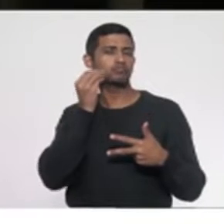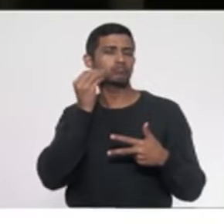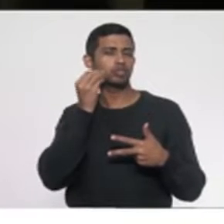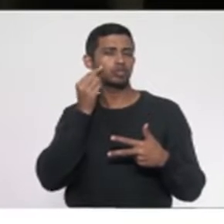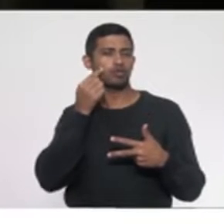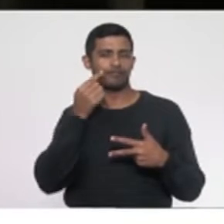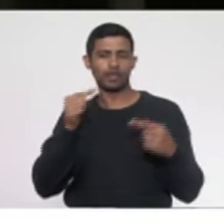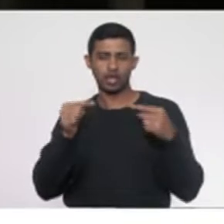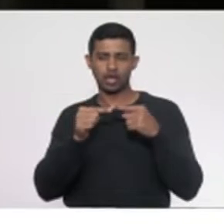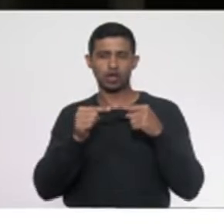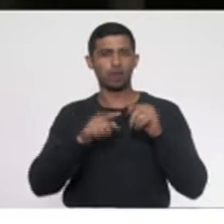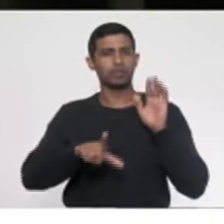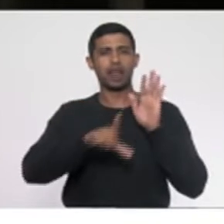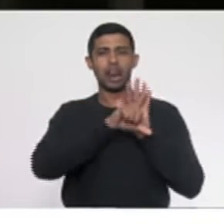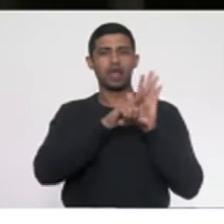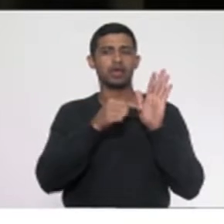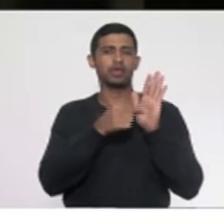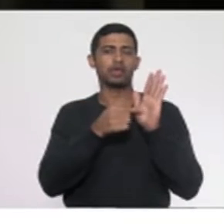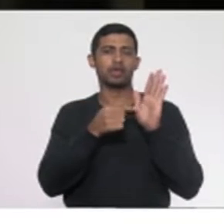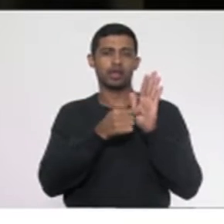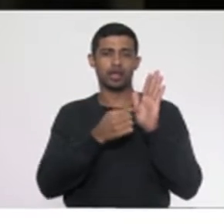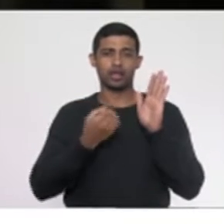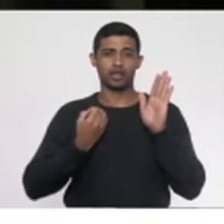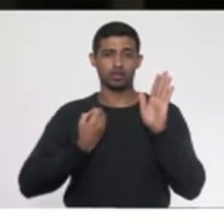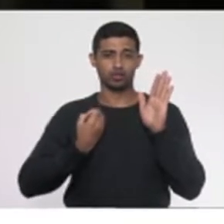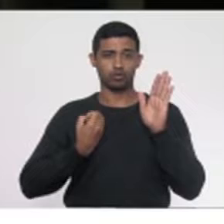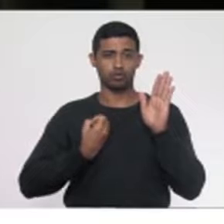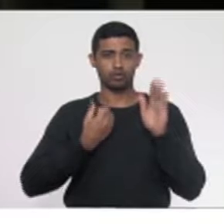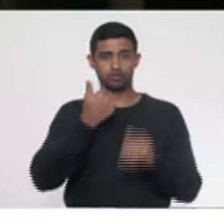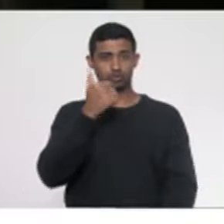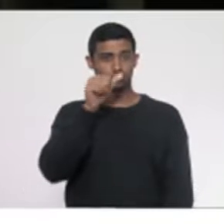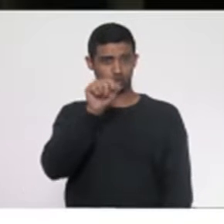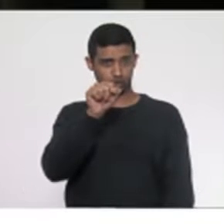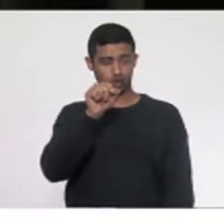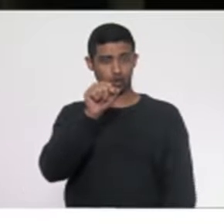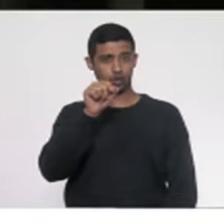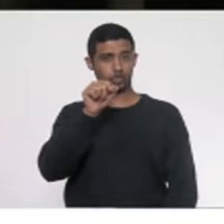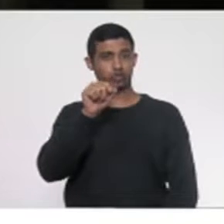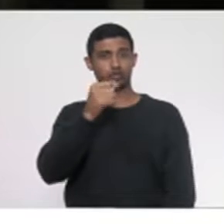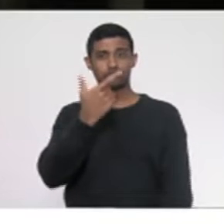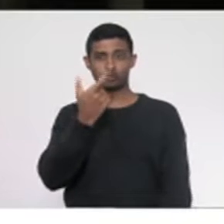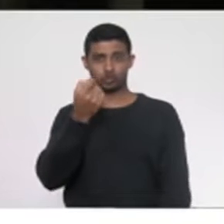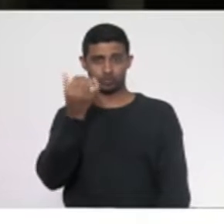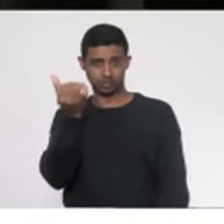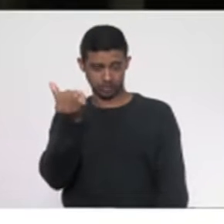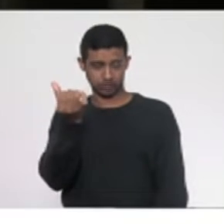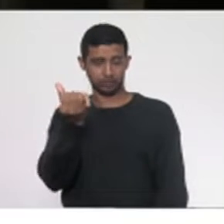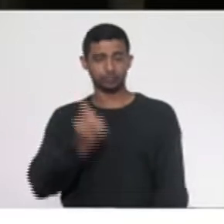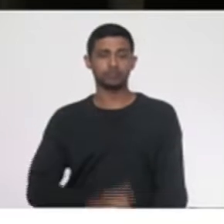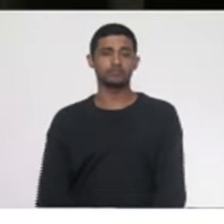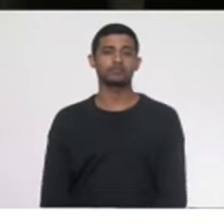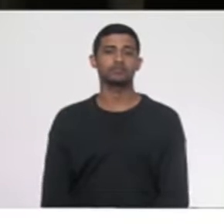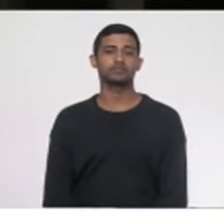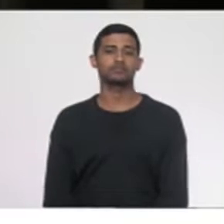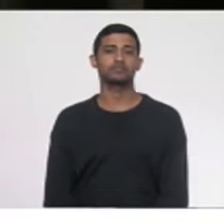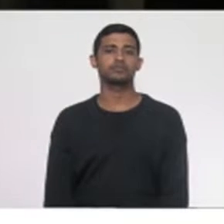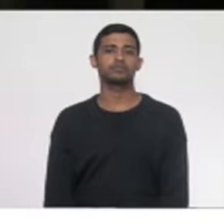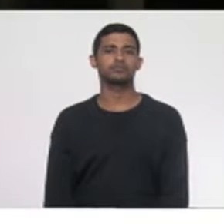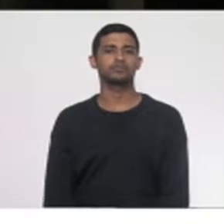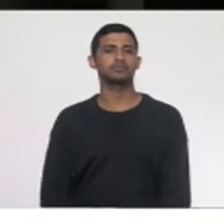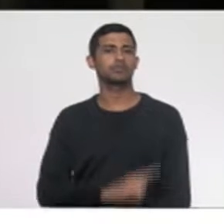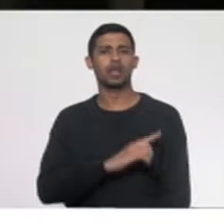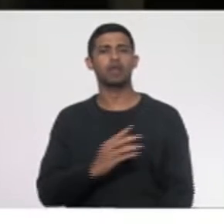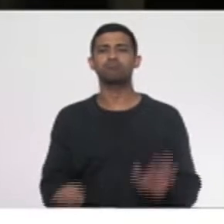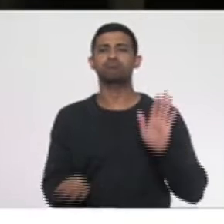através da Lei Complementar 18 de 2016, que